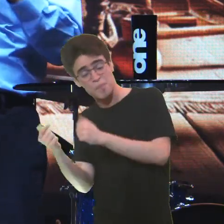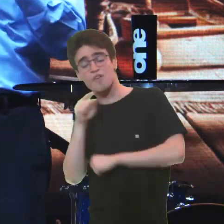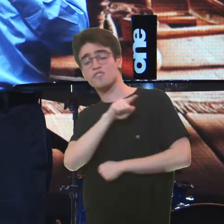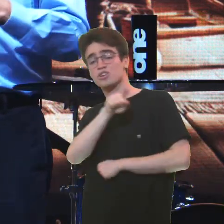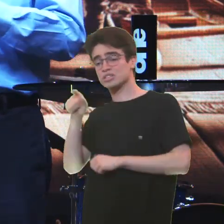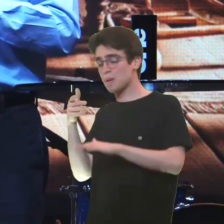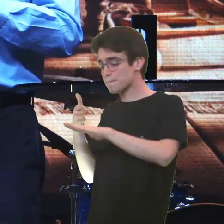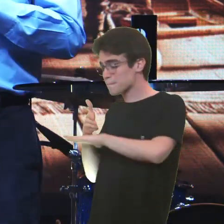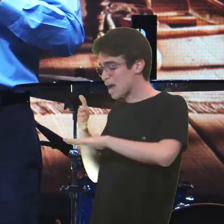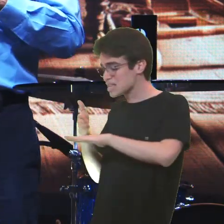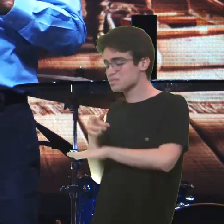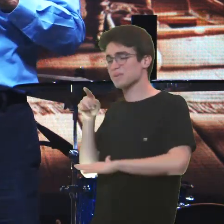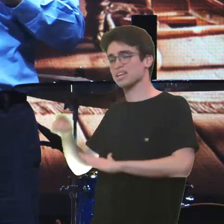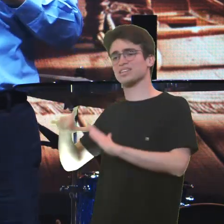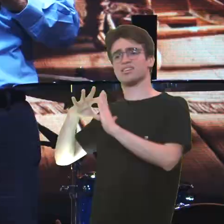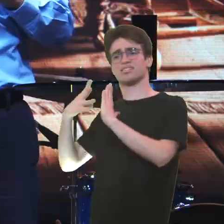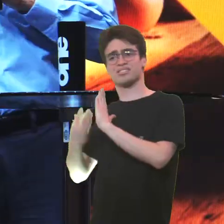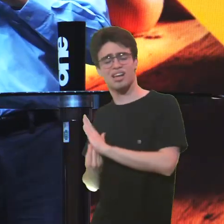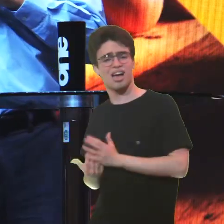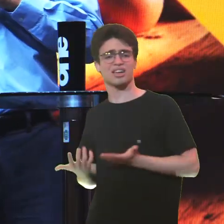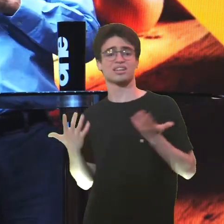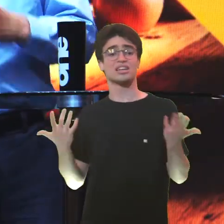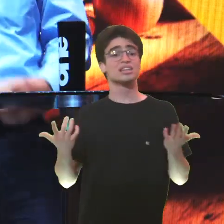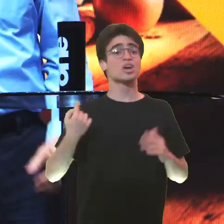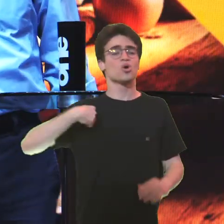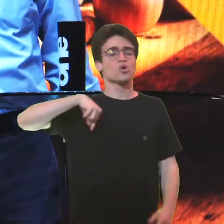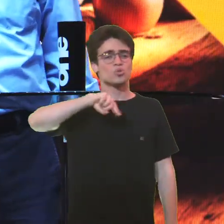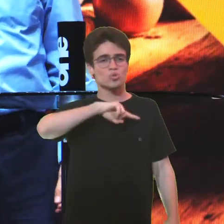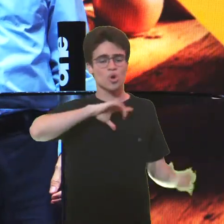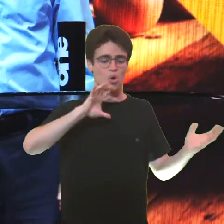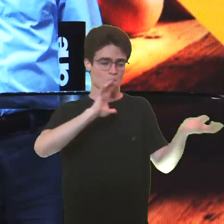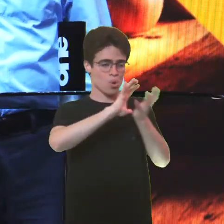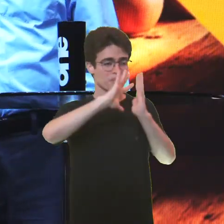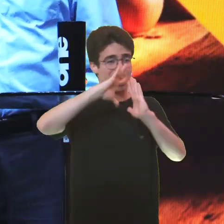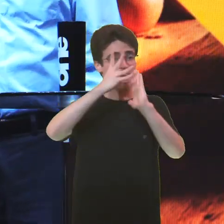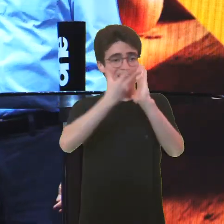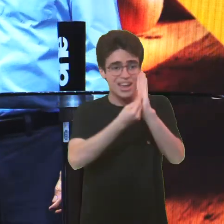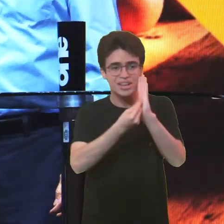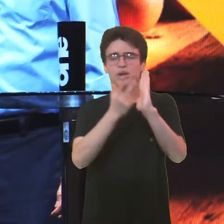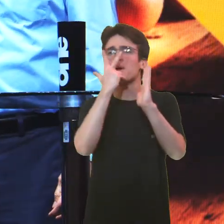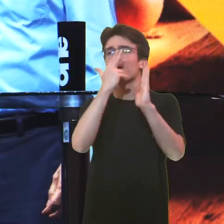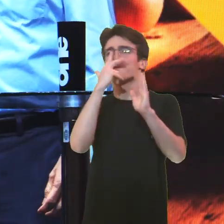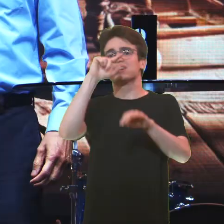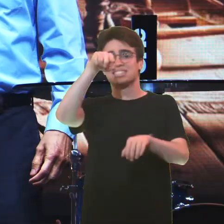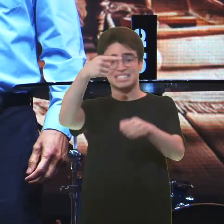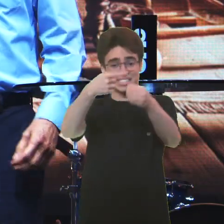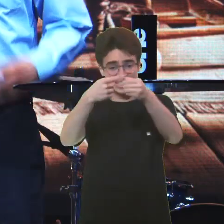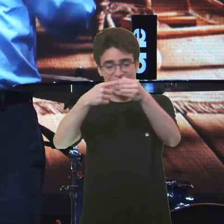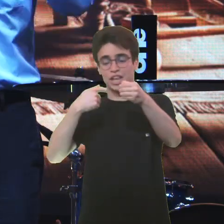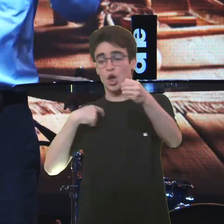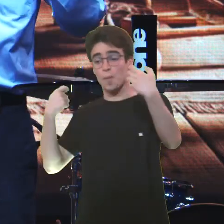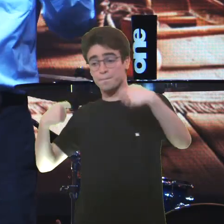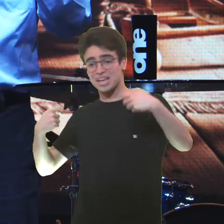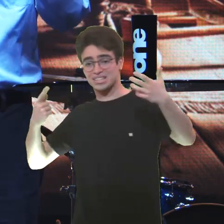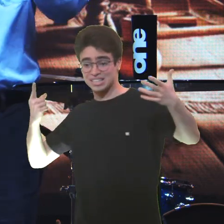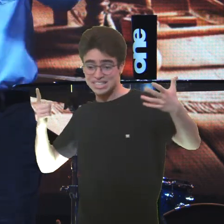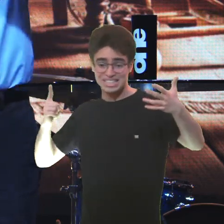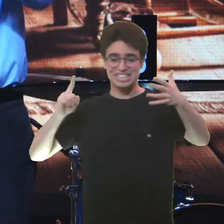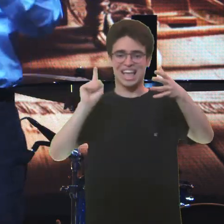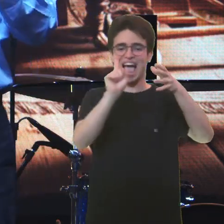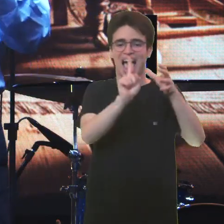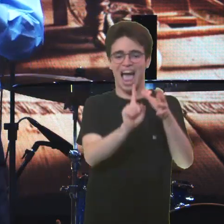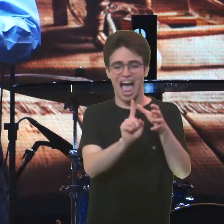Como iglesia nosotros debemos sentirnos parte de la ciudad. Como igreja, nós devemos nos sentir parte da cidade. No